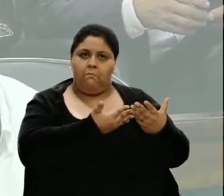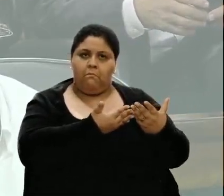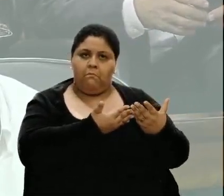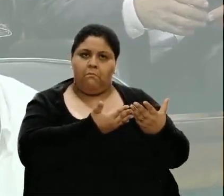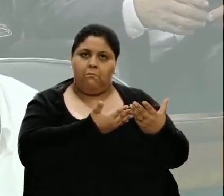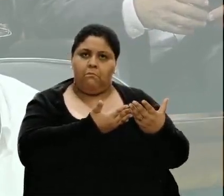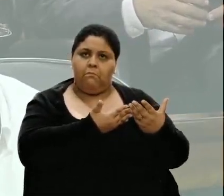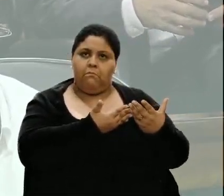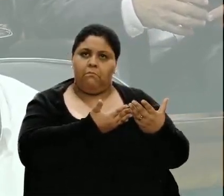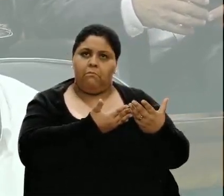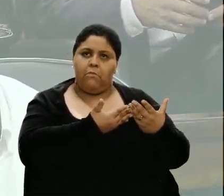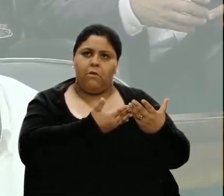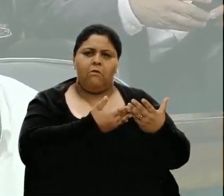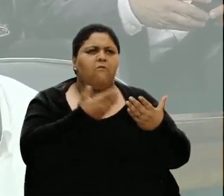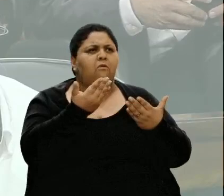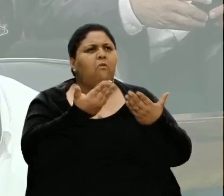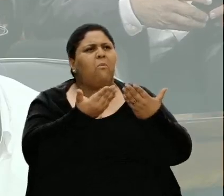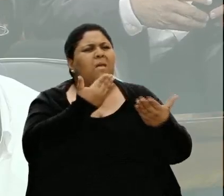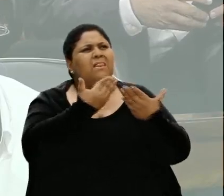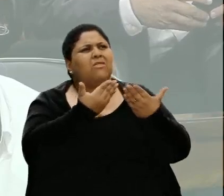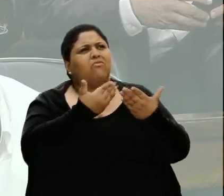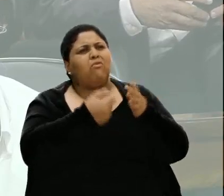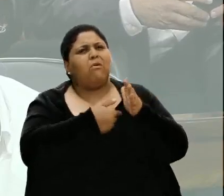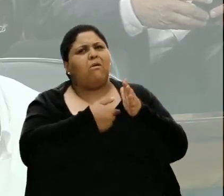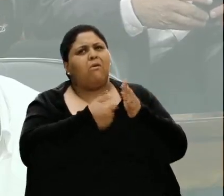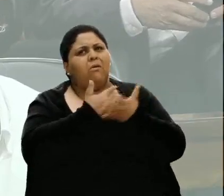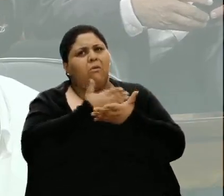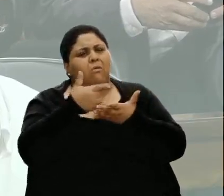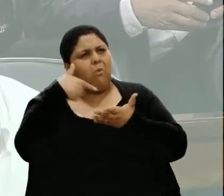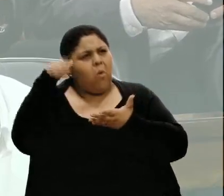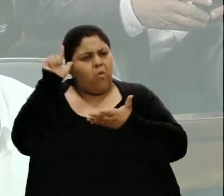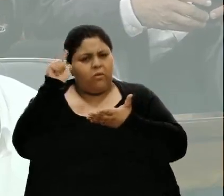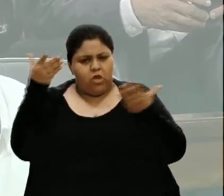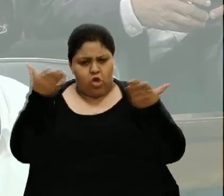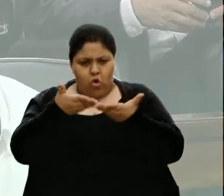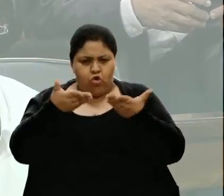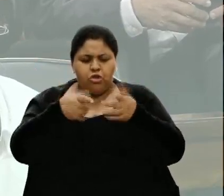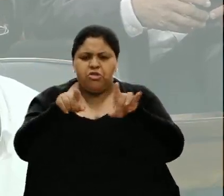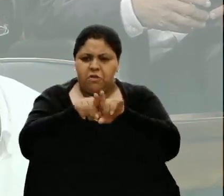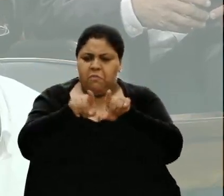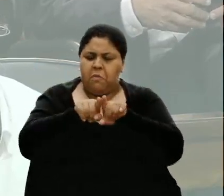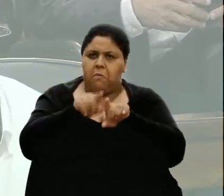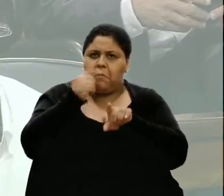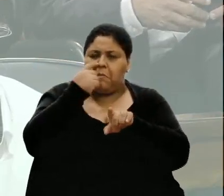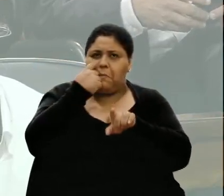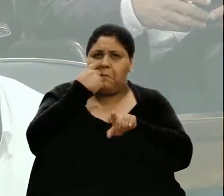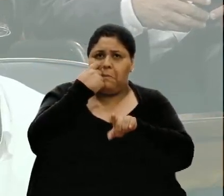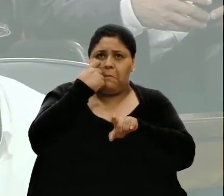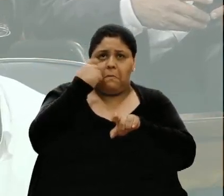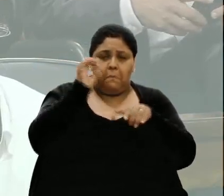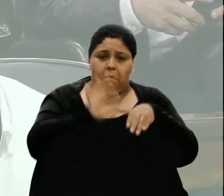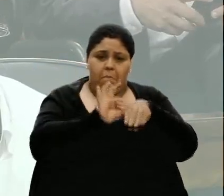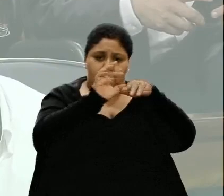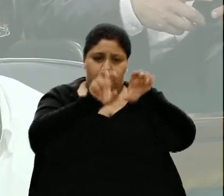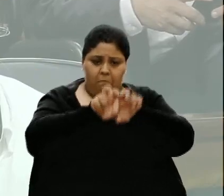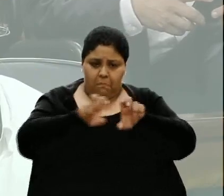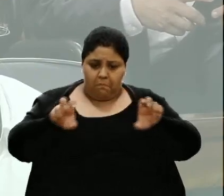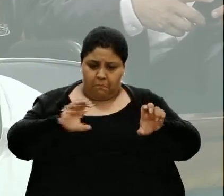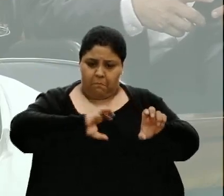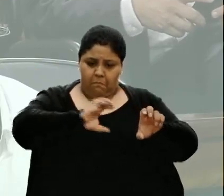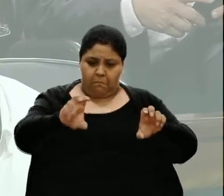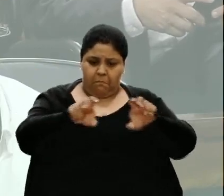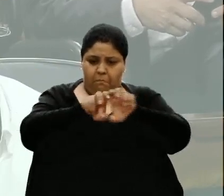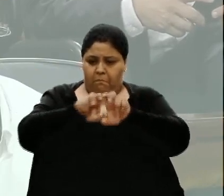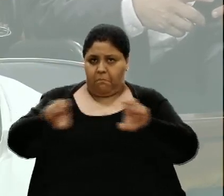E ficou uma pulga atrás da orelha a partir de ontem e hoje de manhã, inclusive. O líder da bancada, o coordenador da